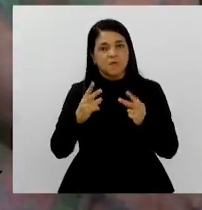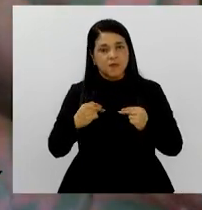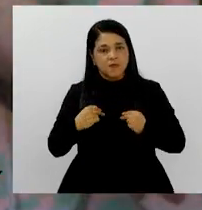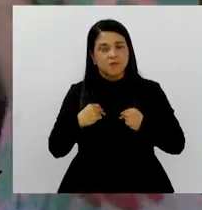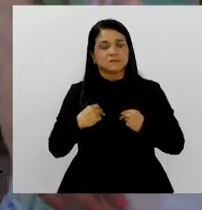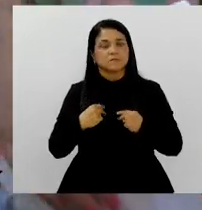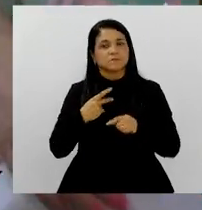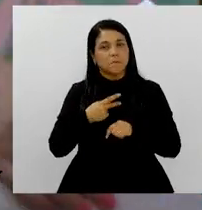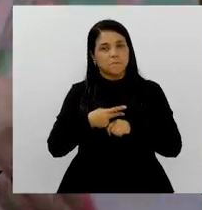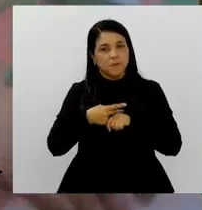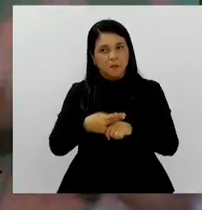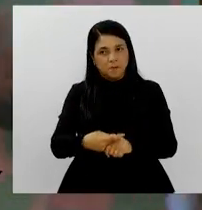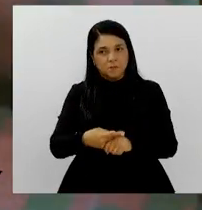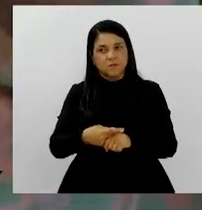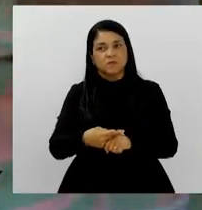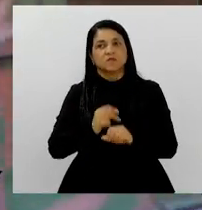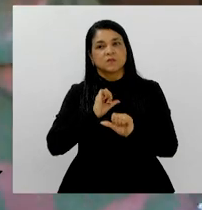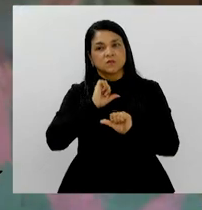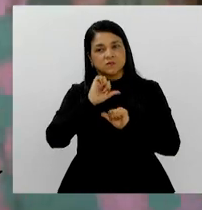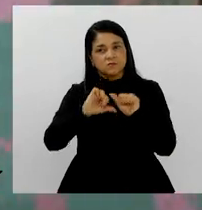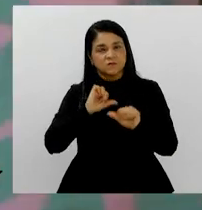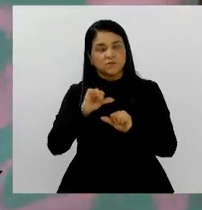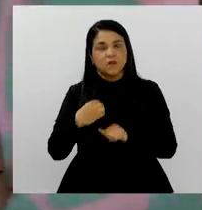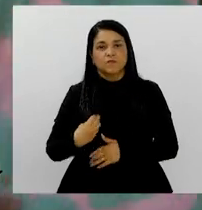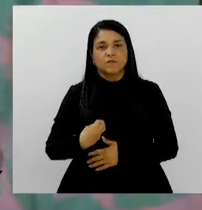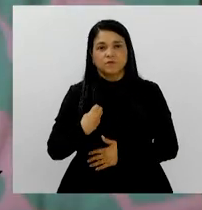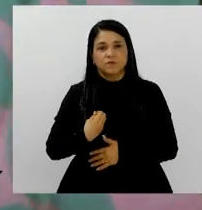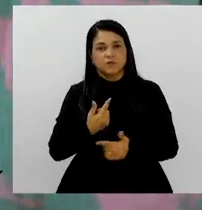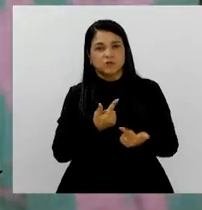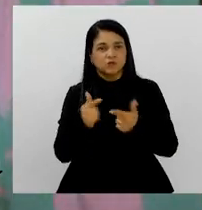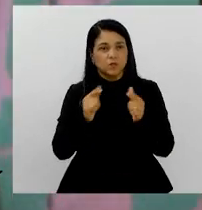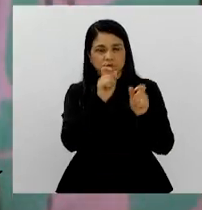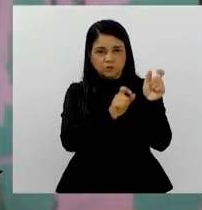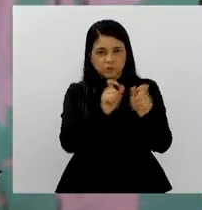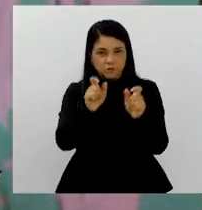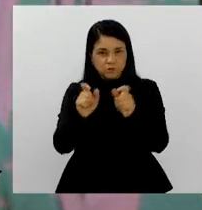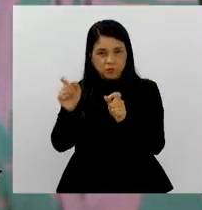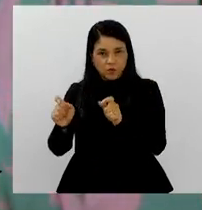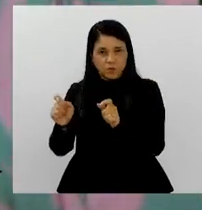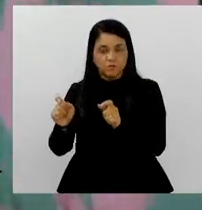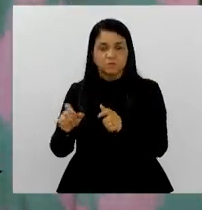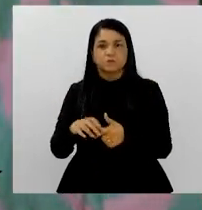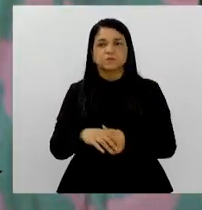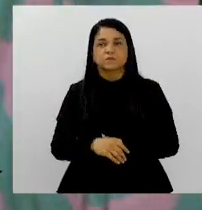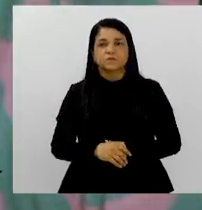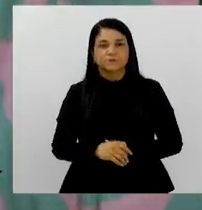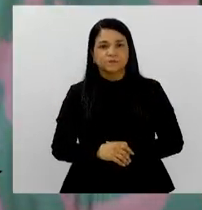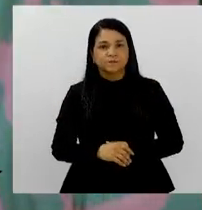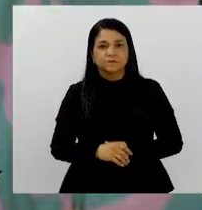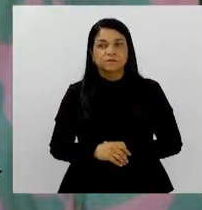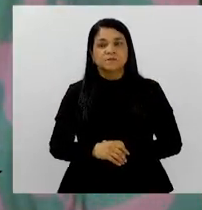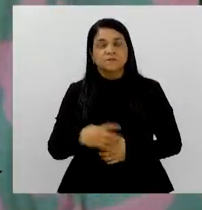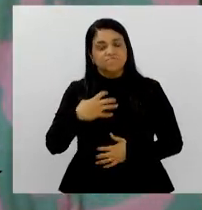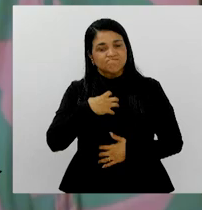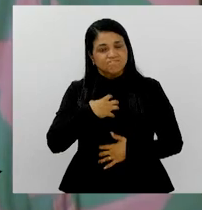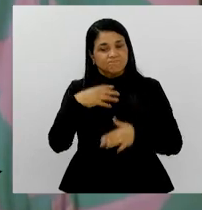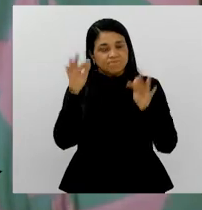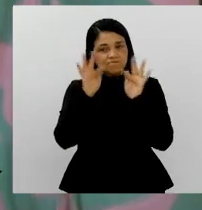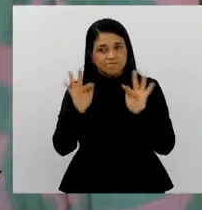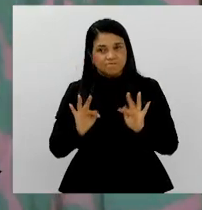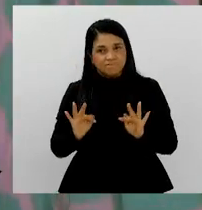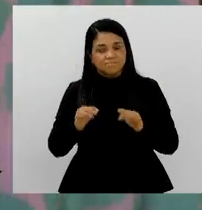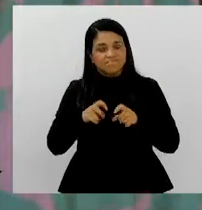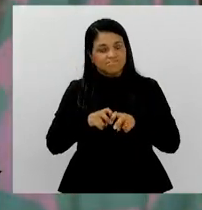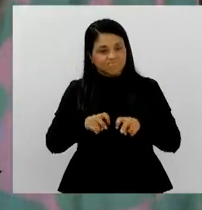premiados porque transformam a vida de outras pessoas que estão ao seu redor. Estou feliz de estar aqui nesse